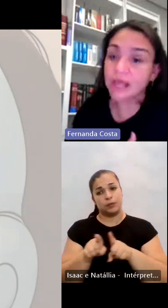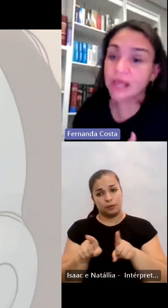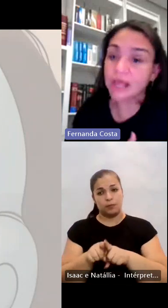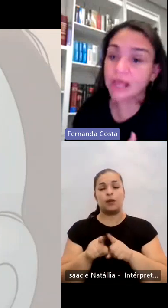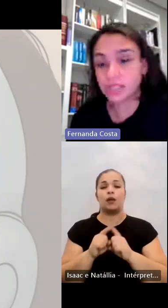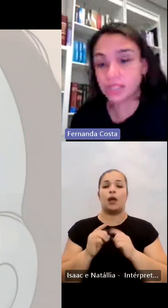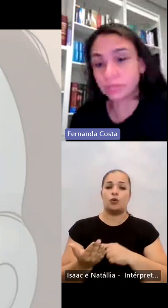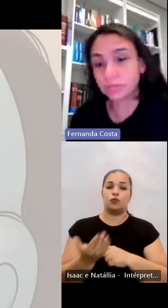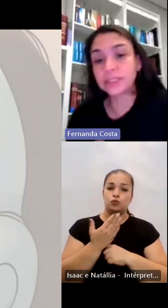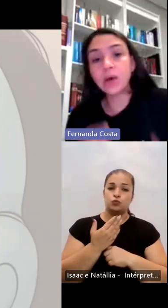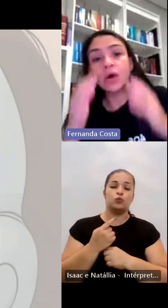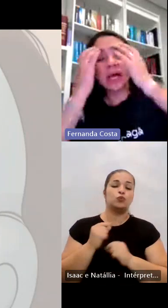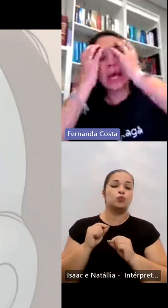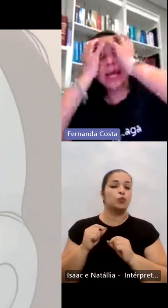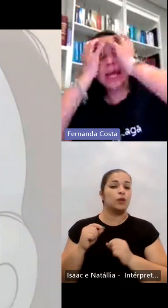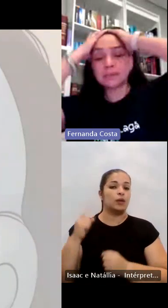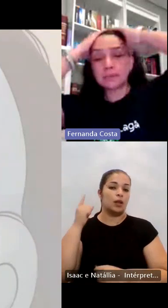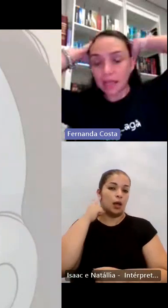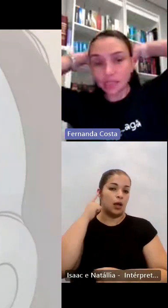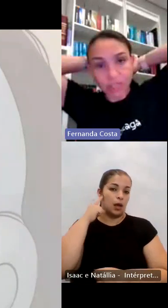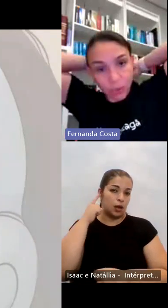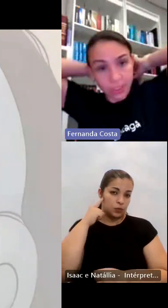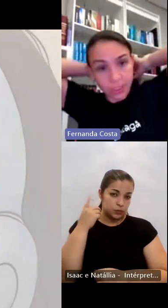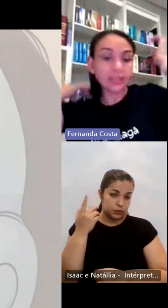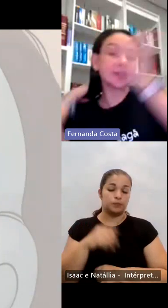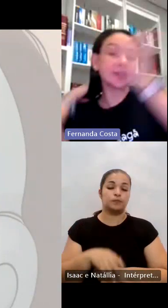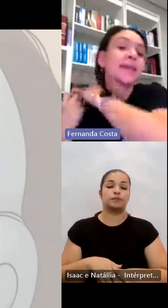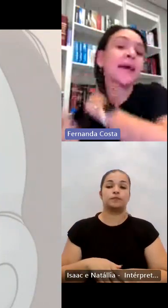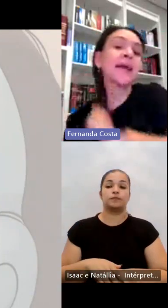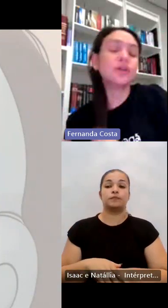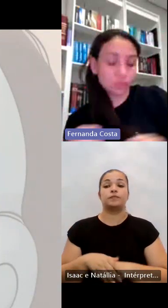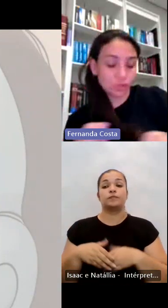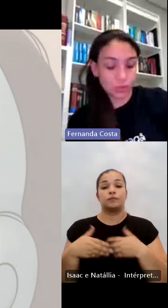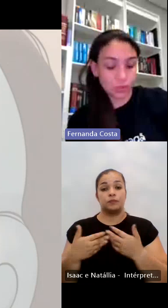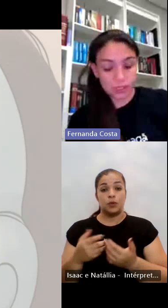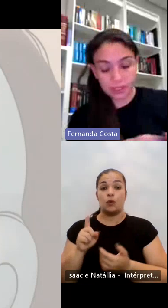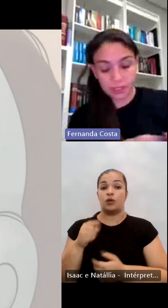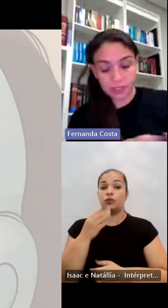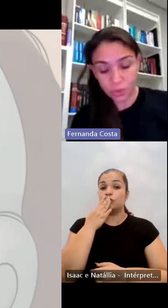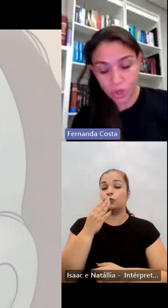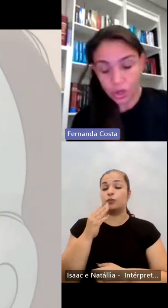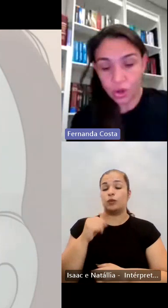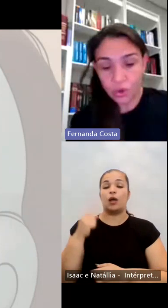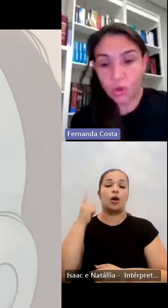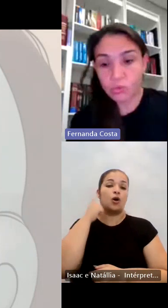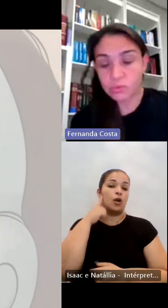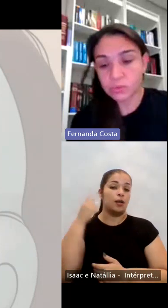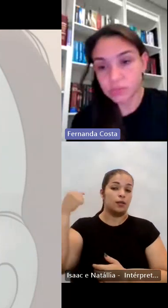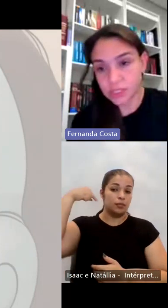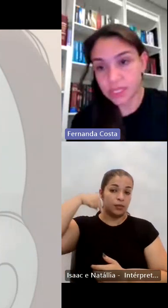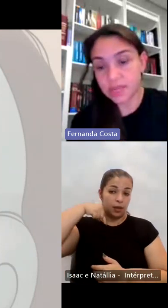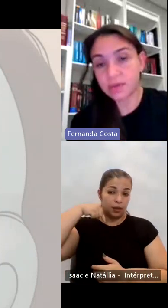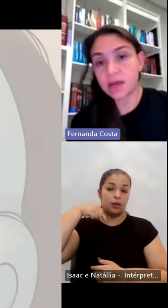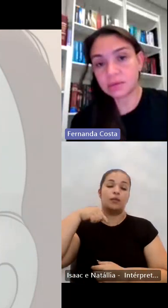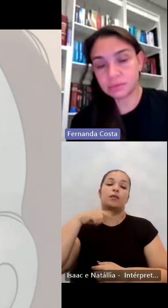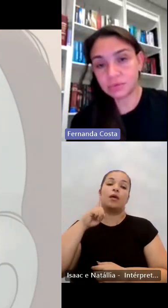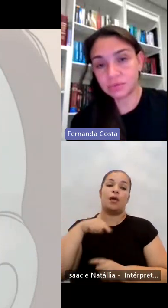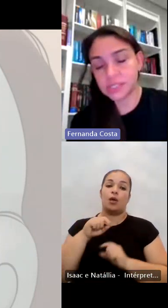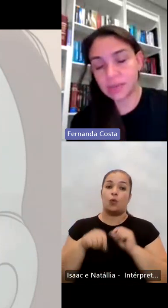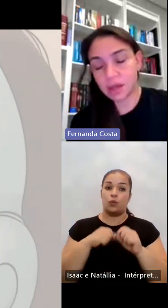atuar na audição. Então, essa parte da orelha interna, ela funciona tanto como um